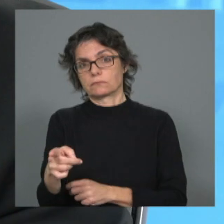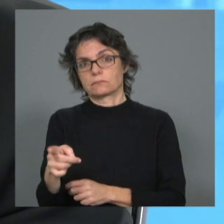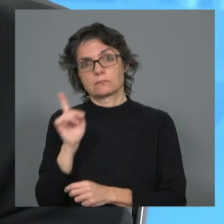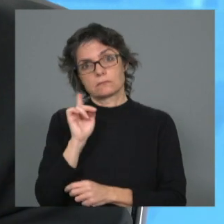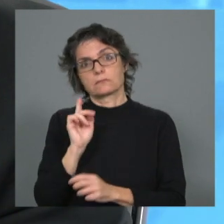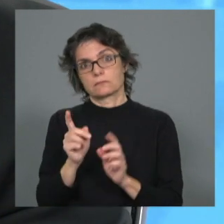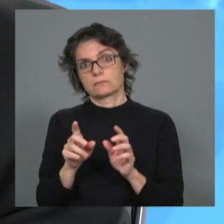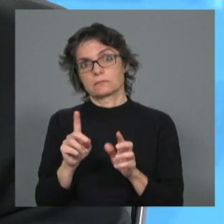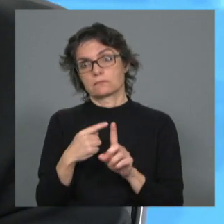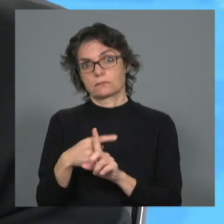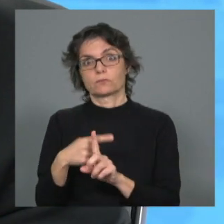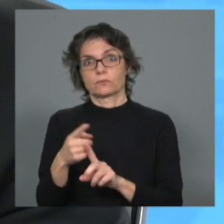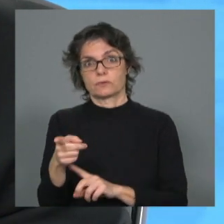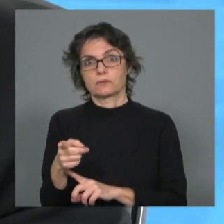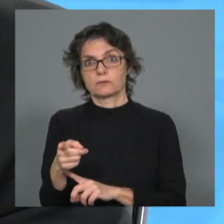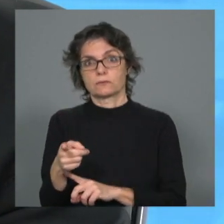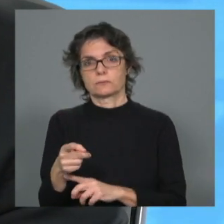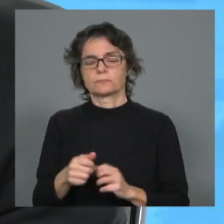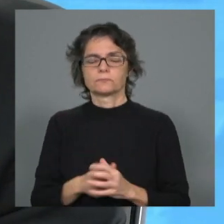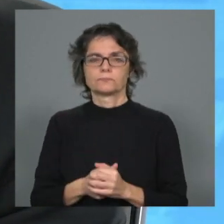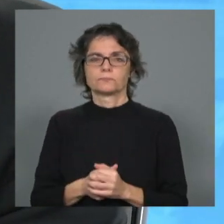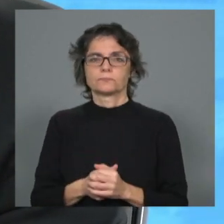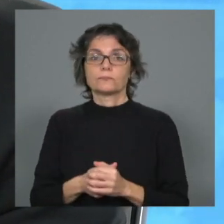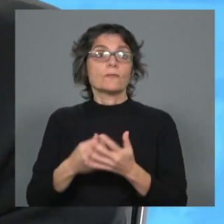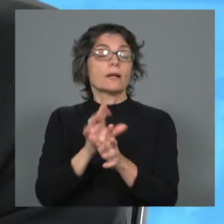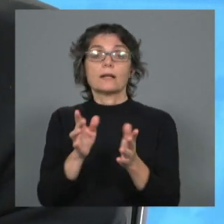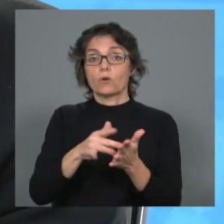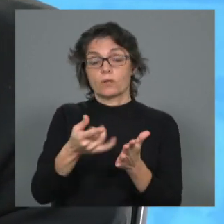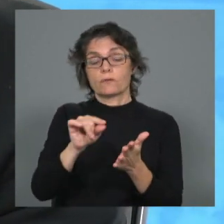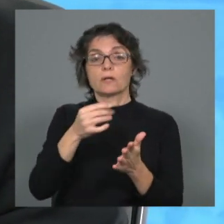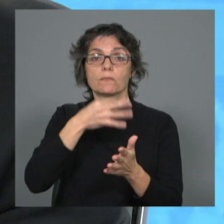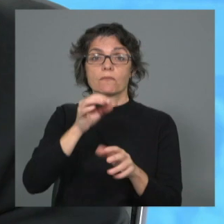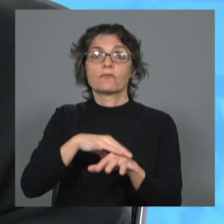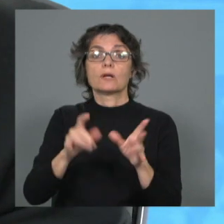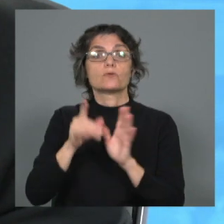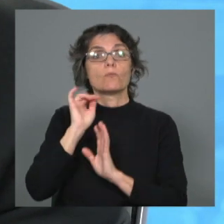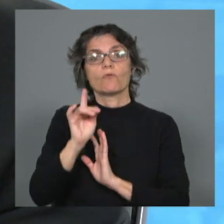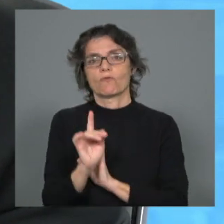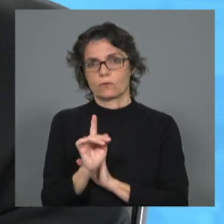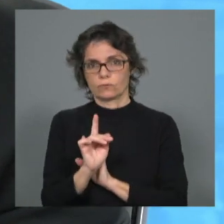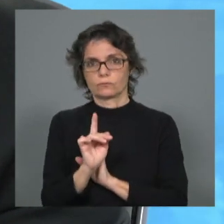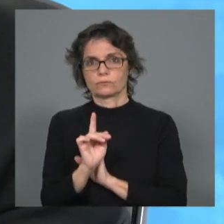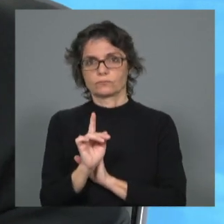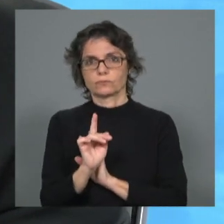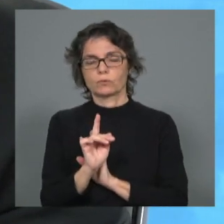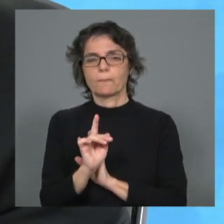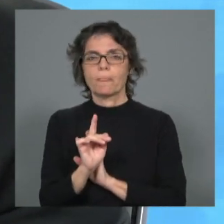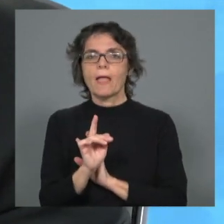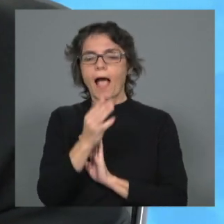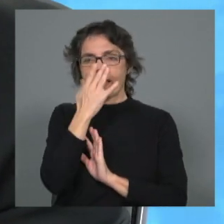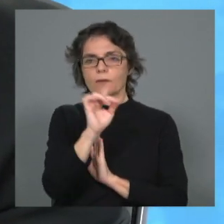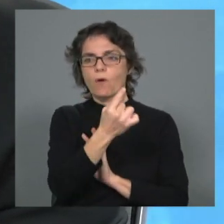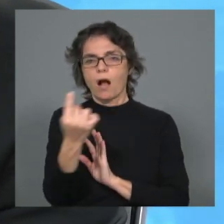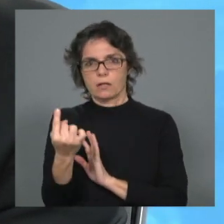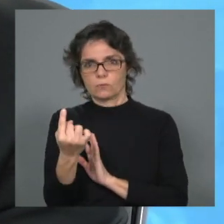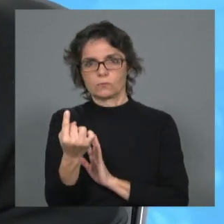não podemos esquecer esta dimensão das virtudes que este livro retrata aqui, que é uma dimensão de que o